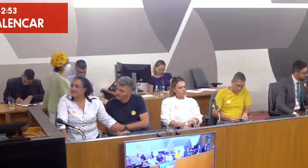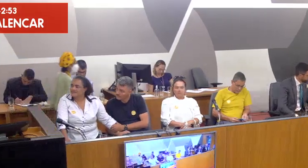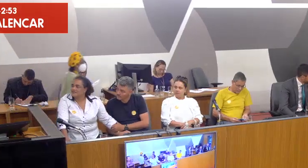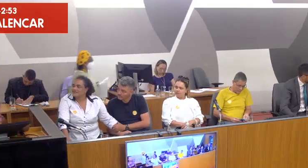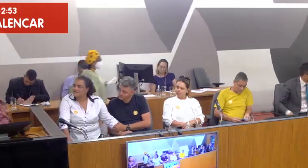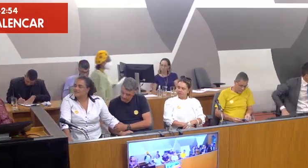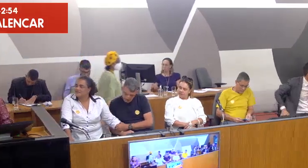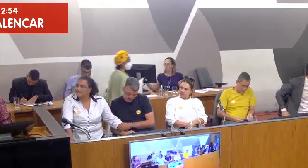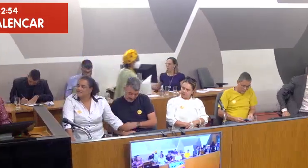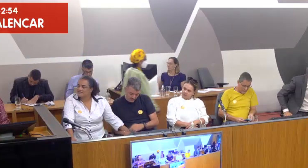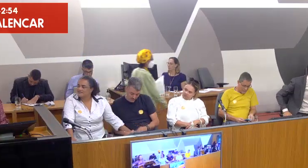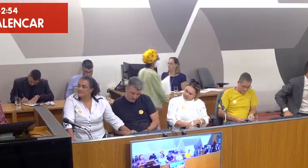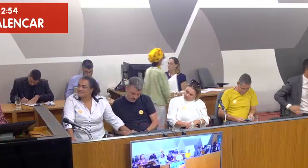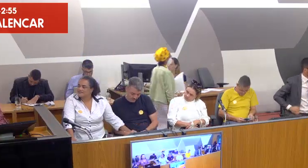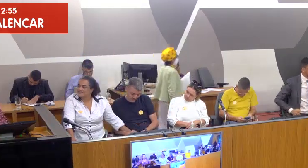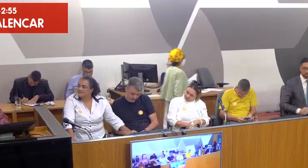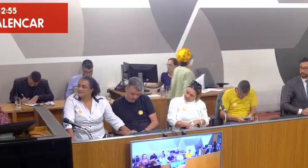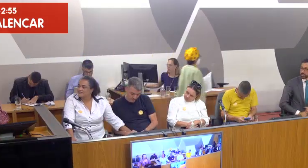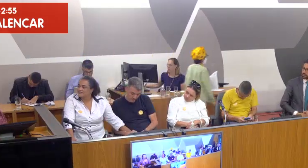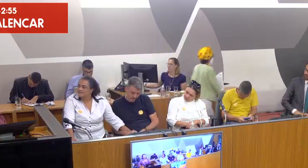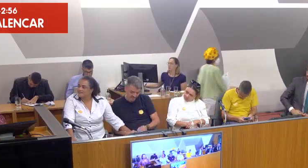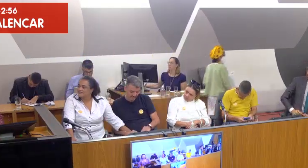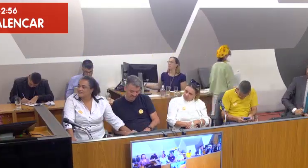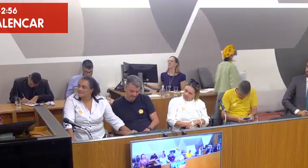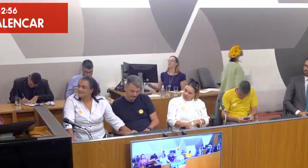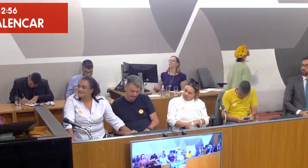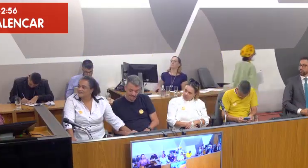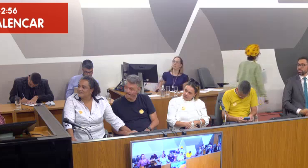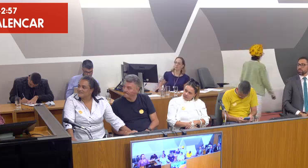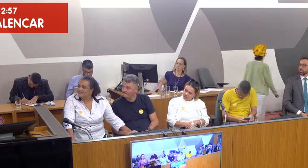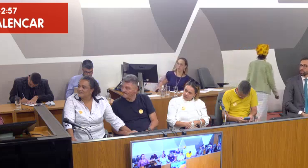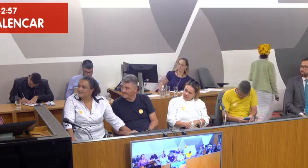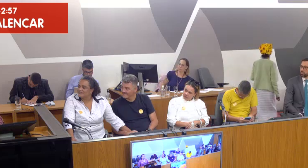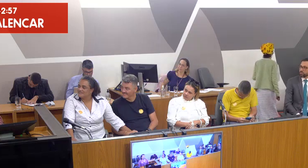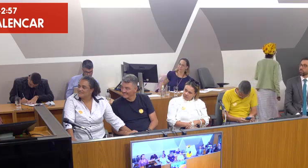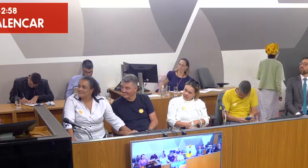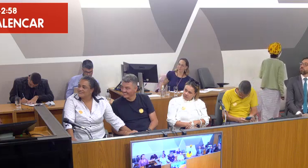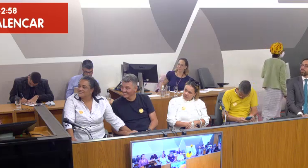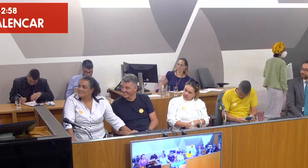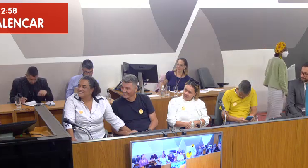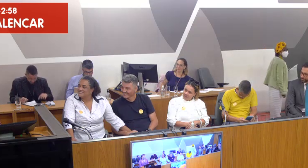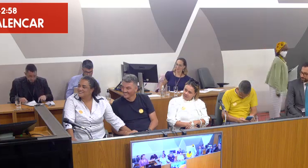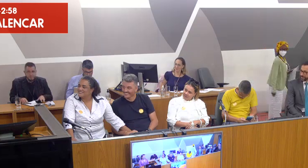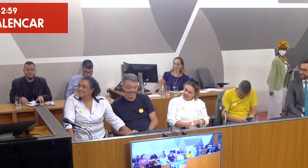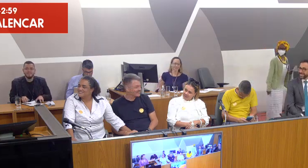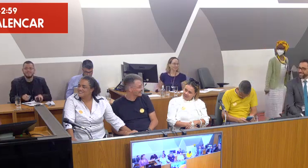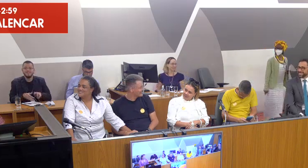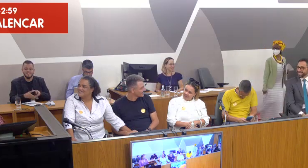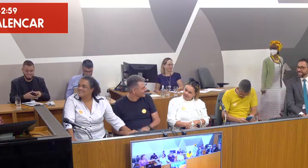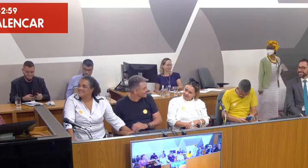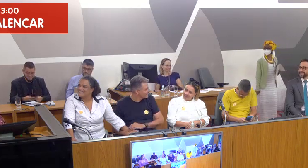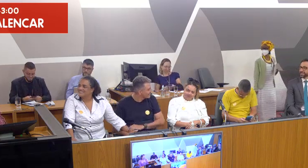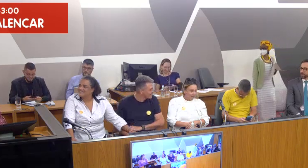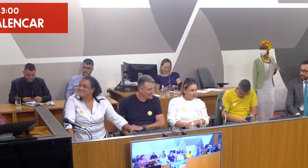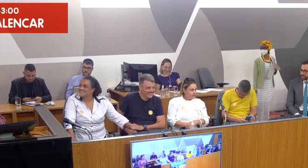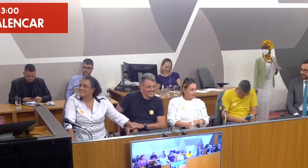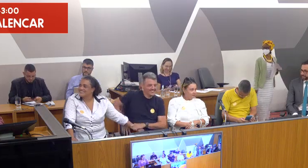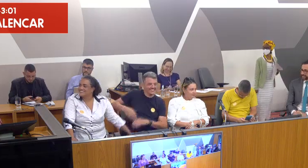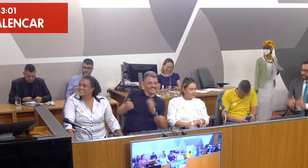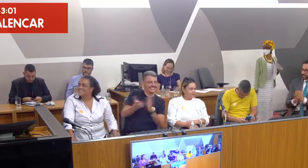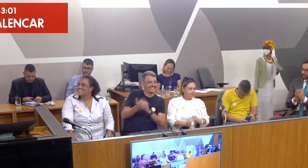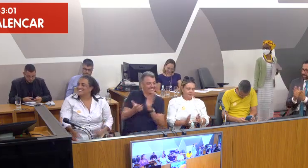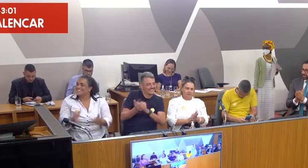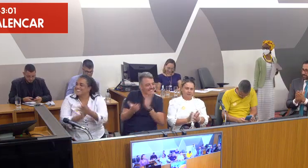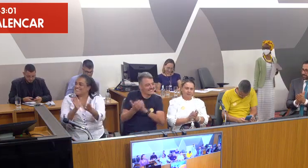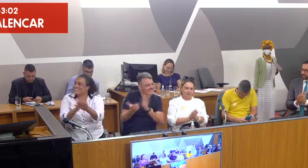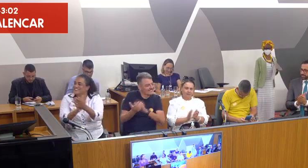Boa tarde a todos pedir desculpa que eu não estou acostumado a falar em público a primeira vez então vocês não repara meu nervosismo não